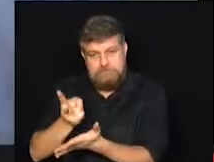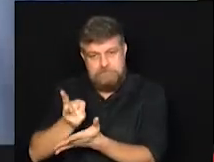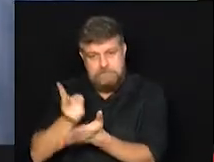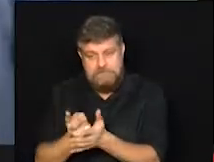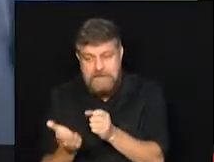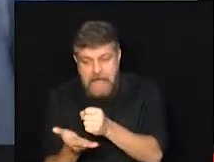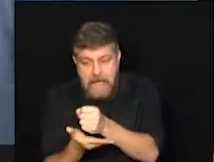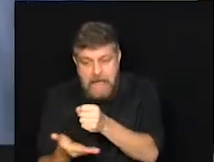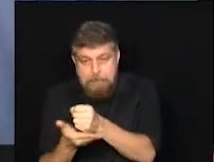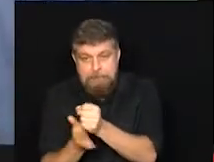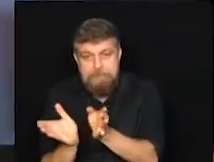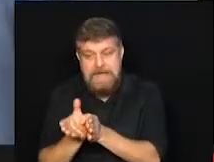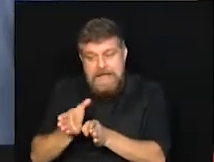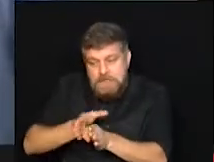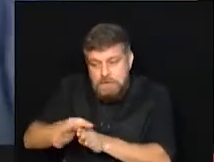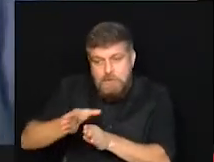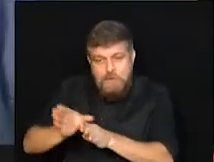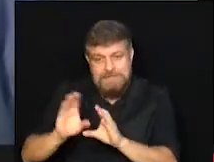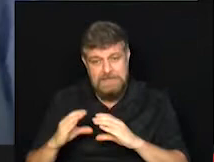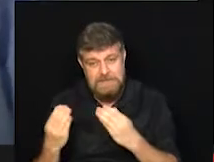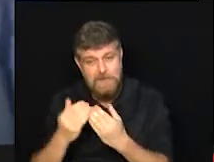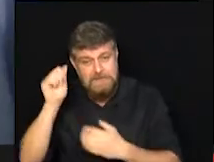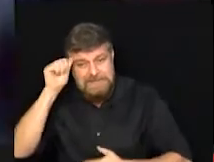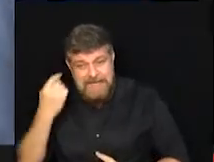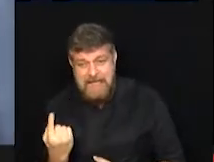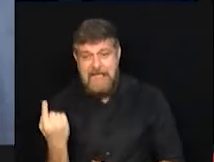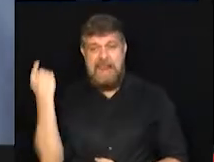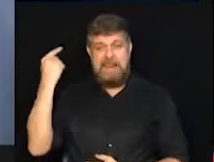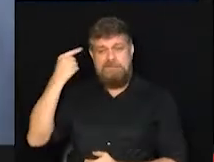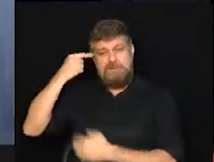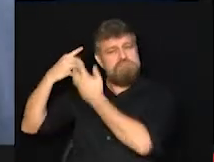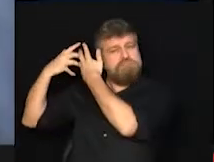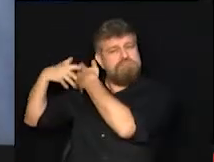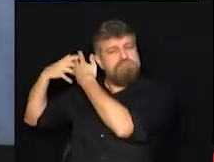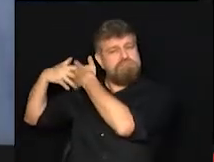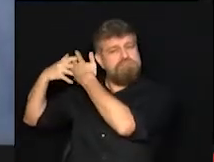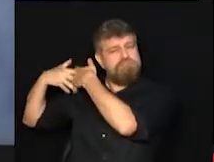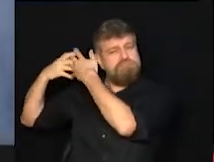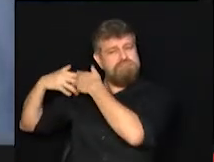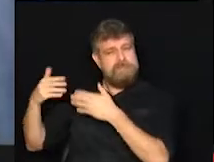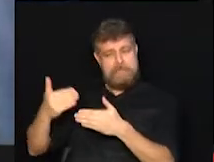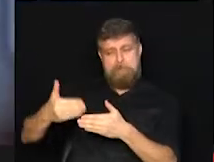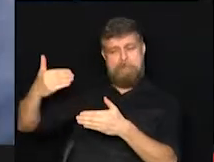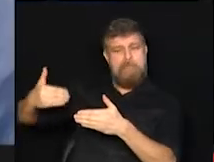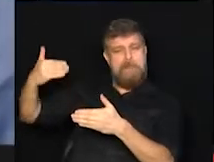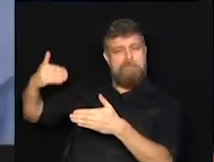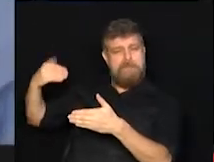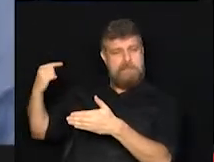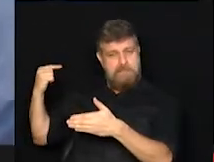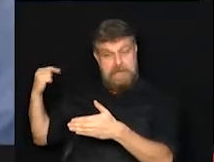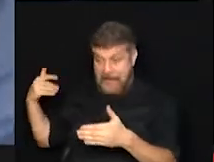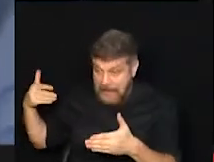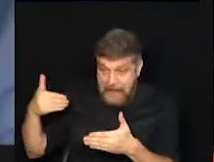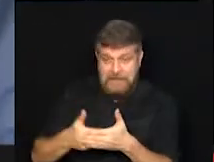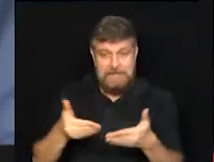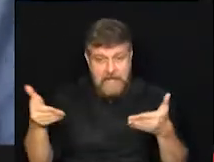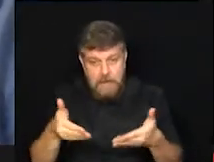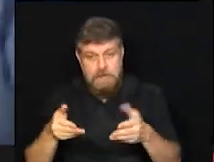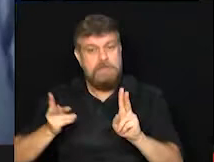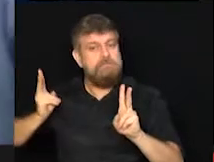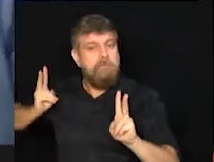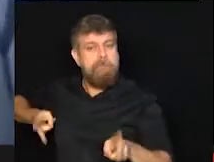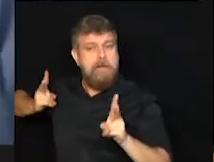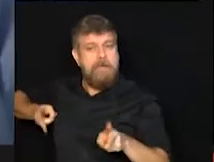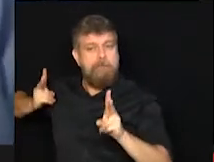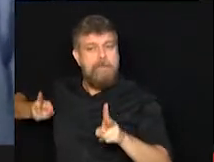do conselho, do que foi pensado lá pelos nossos antecessores e até esse momento permanece. O